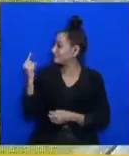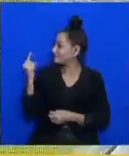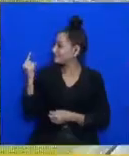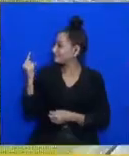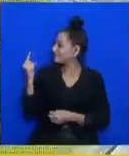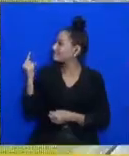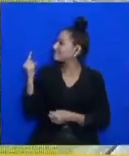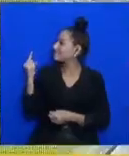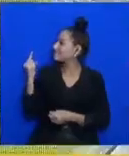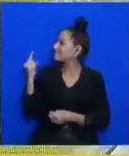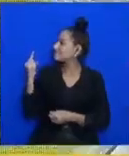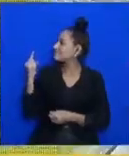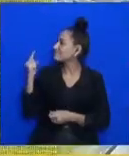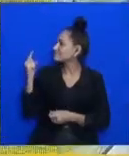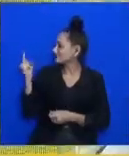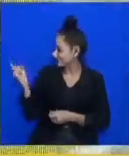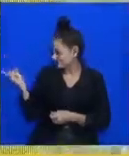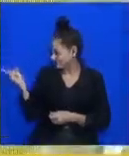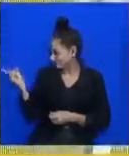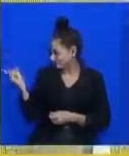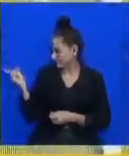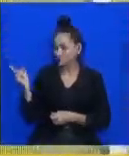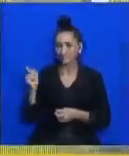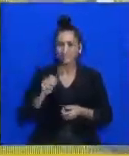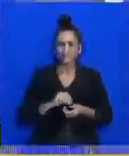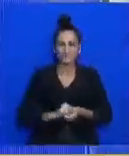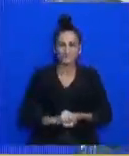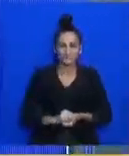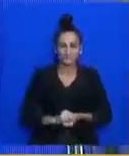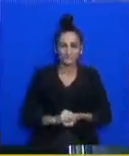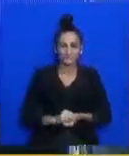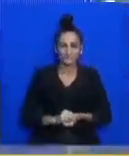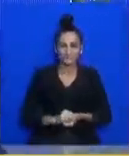posicionadas, valendo!